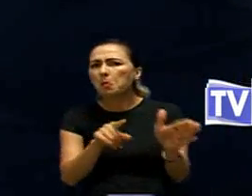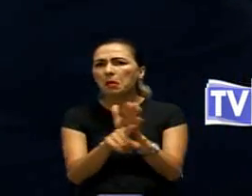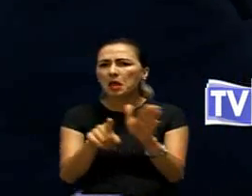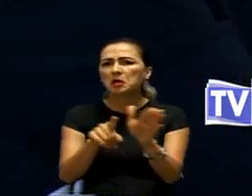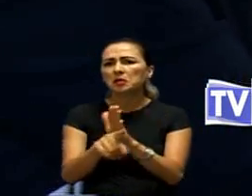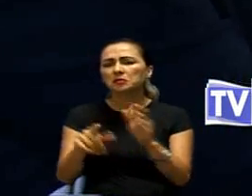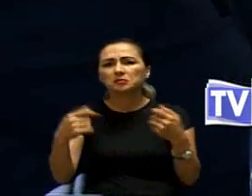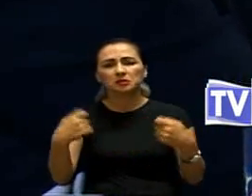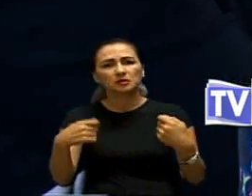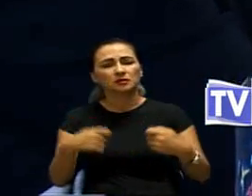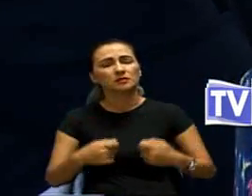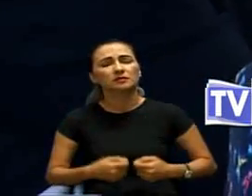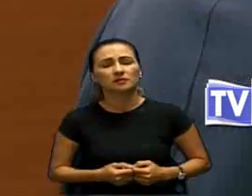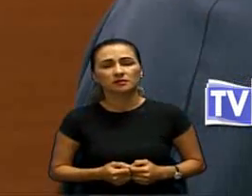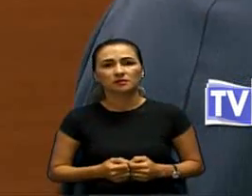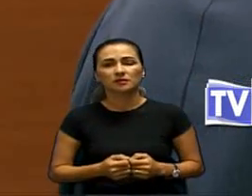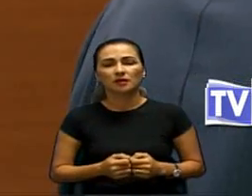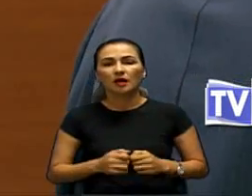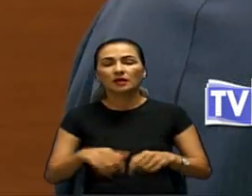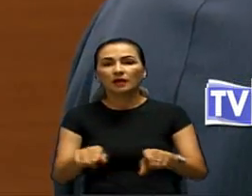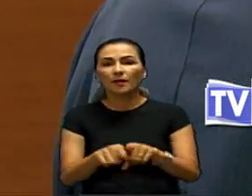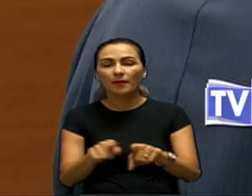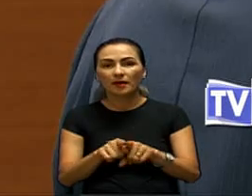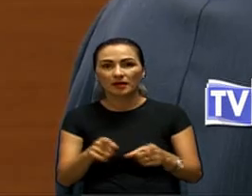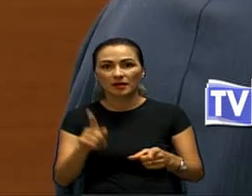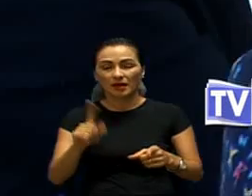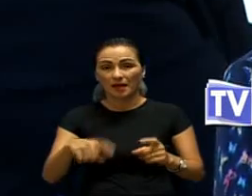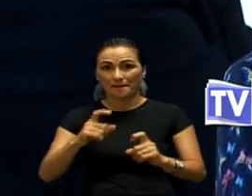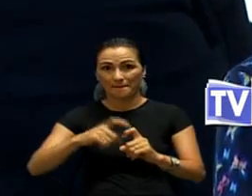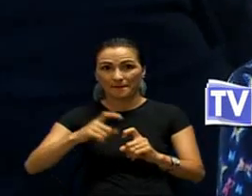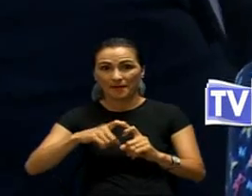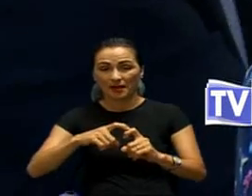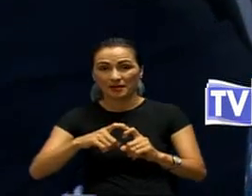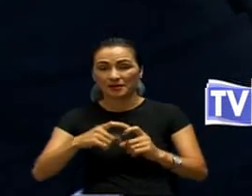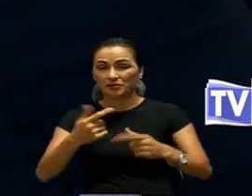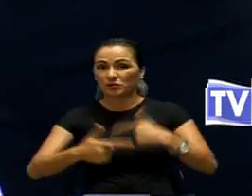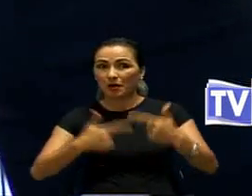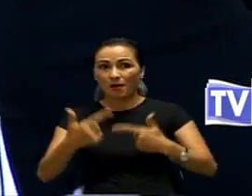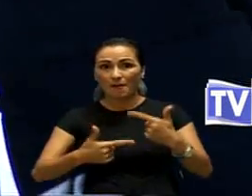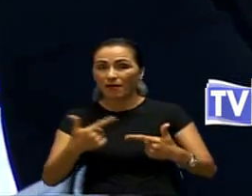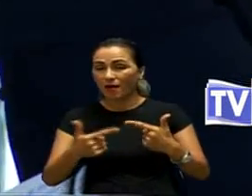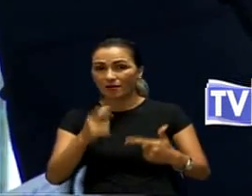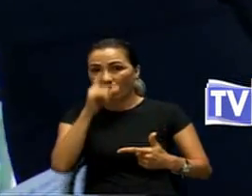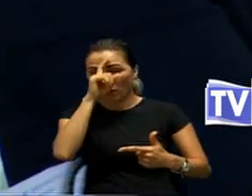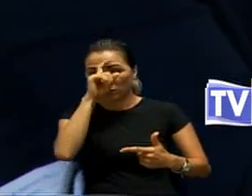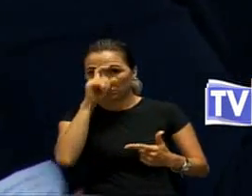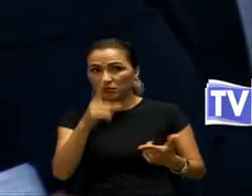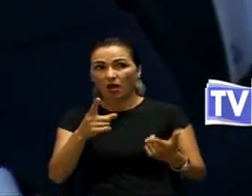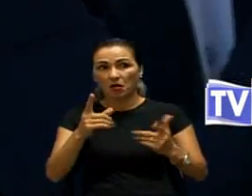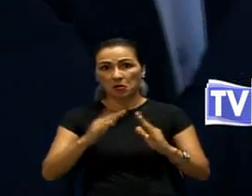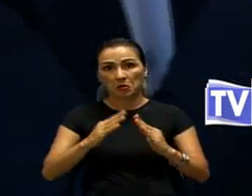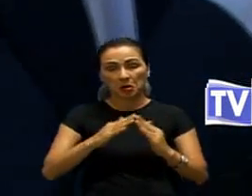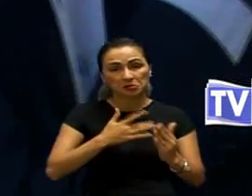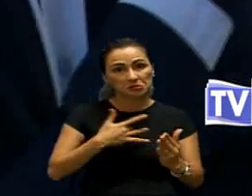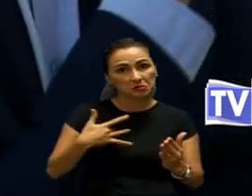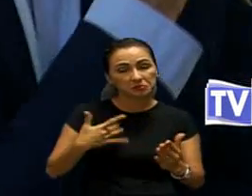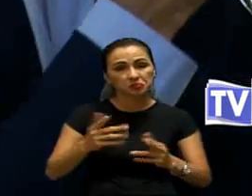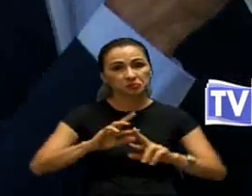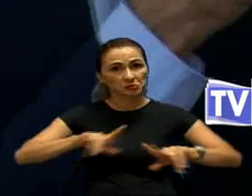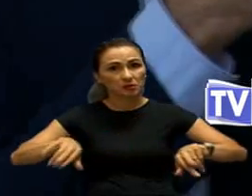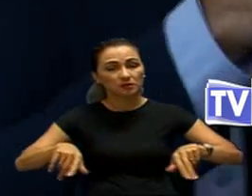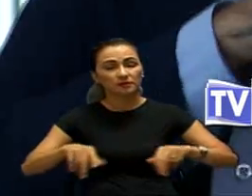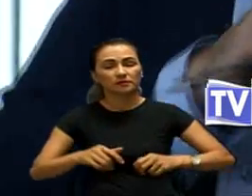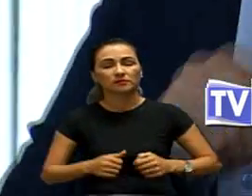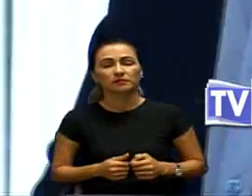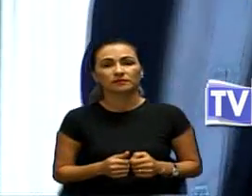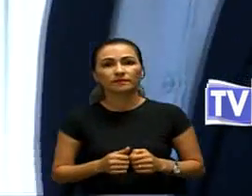né, fornece o dinheiro para que eles sejam profissionais de saúde, como outras áreas, têm a sua formação. Mais do que justo